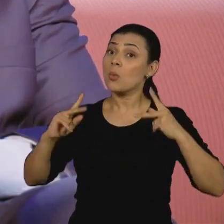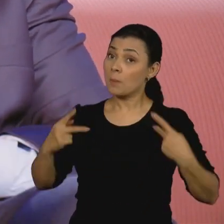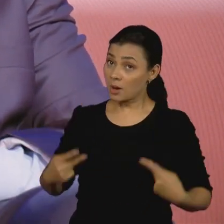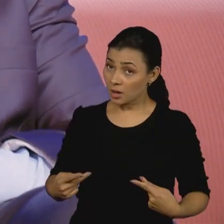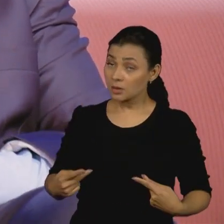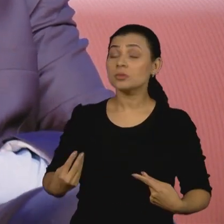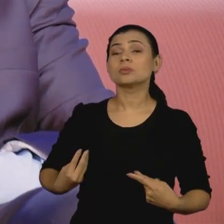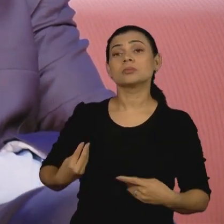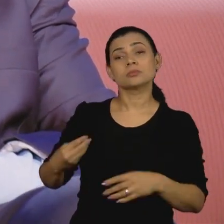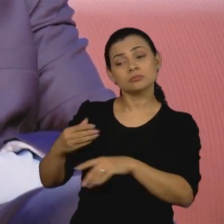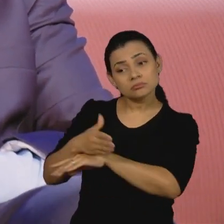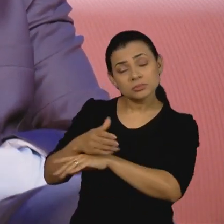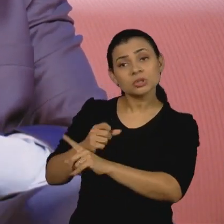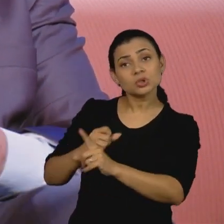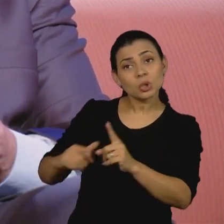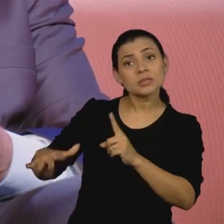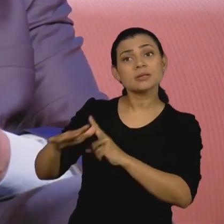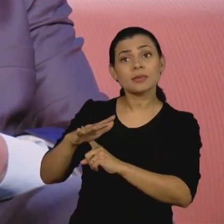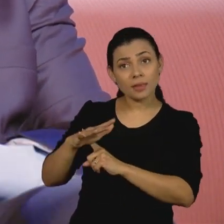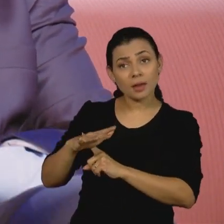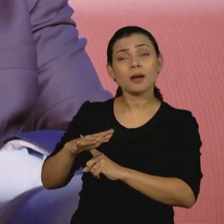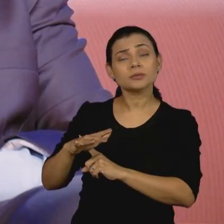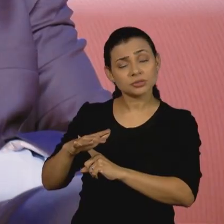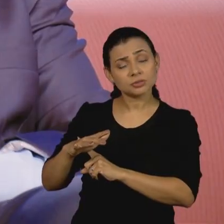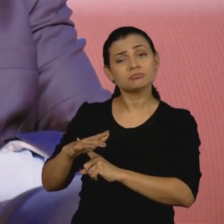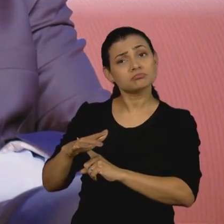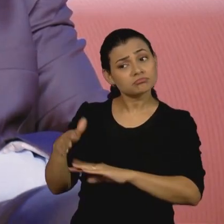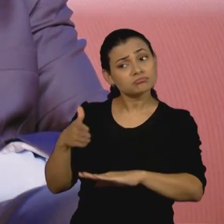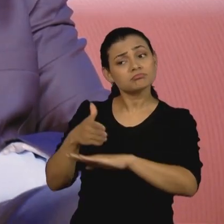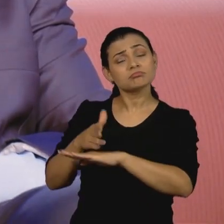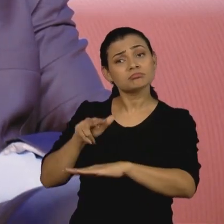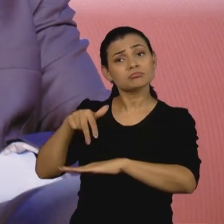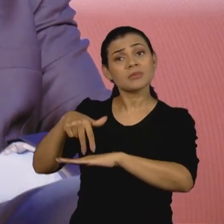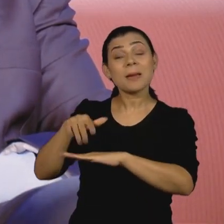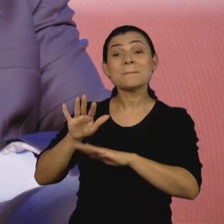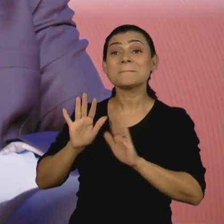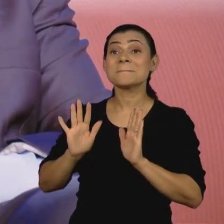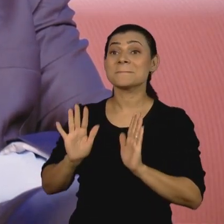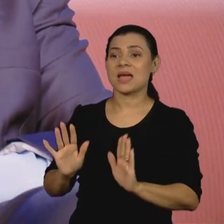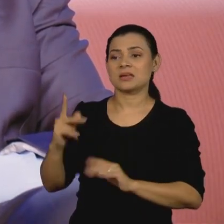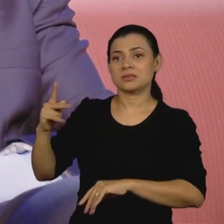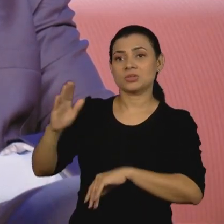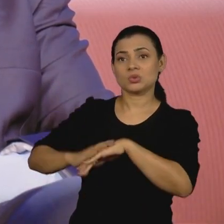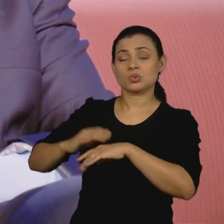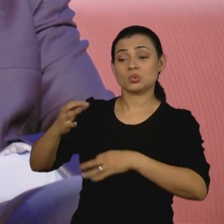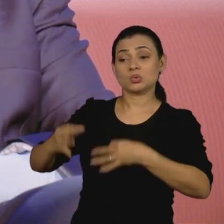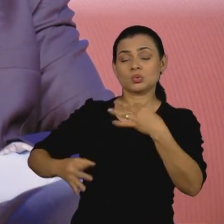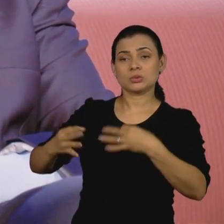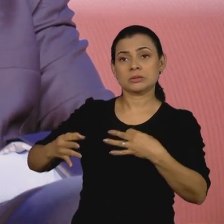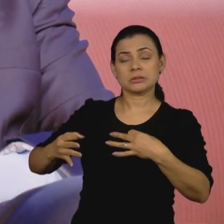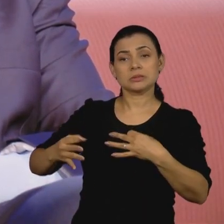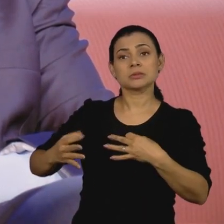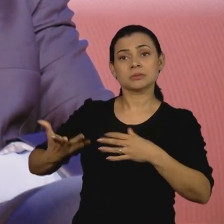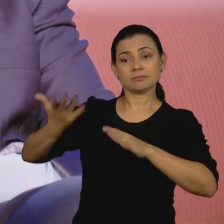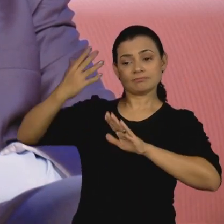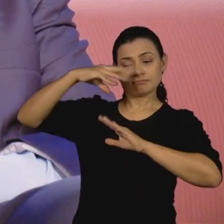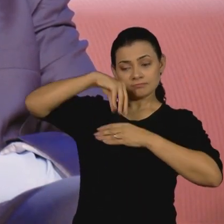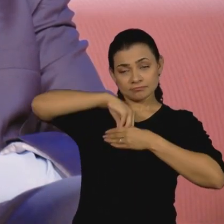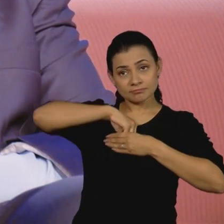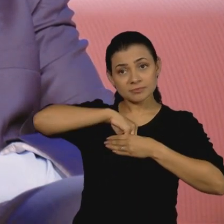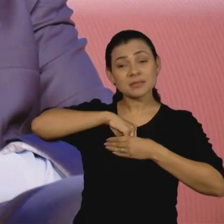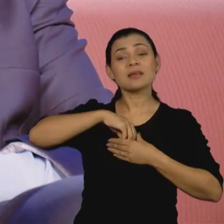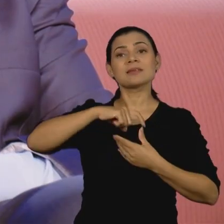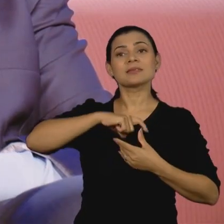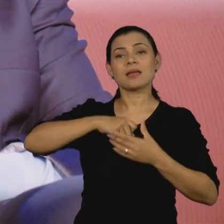a sociedade, né, muito presente na sociedade, mas ele tem aqueles atributos